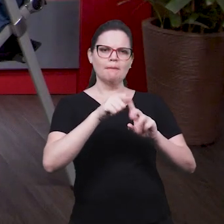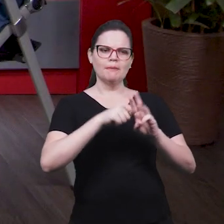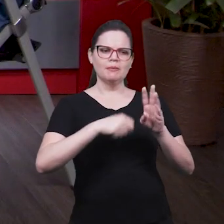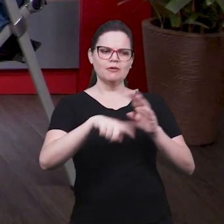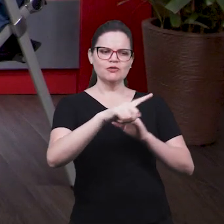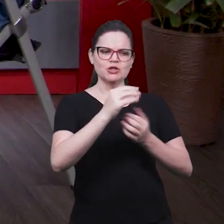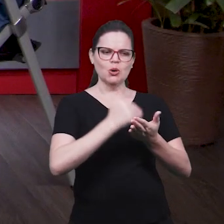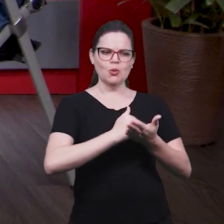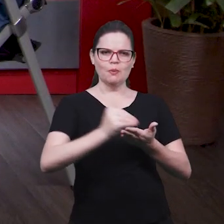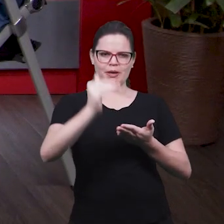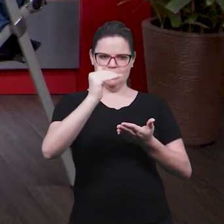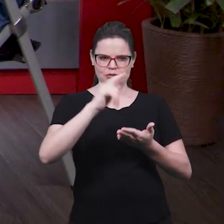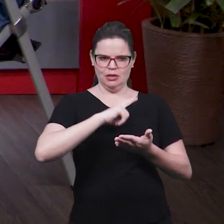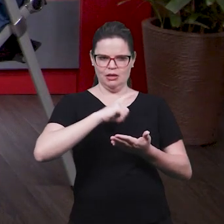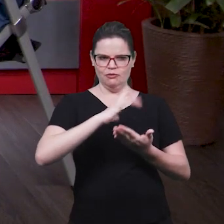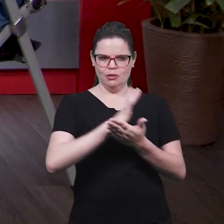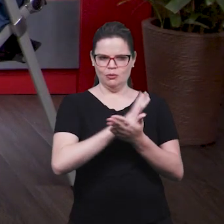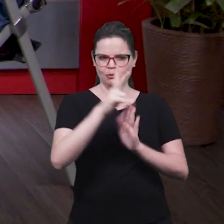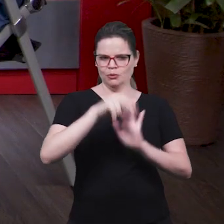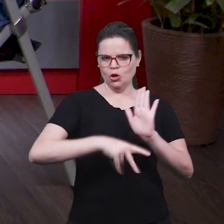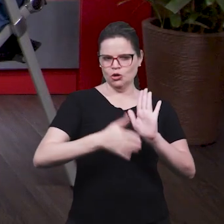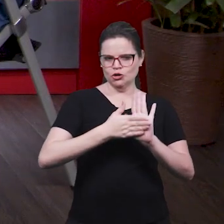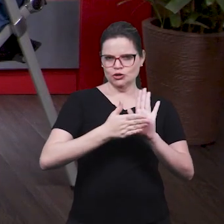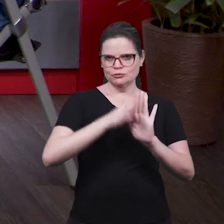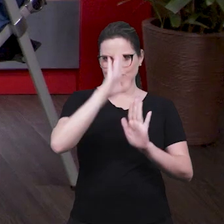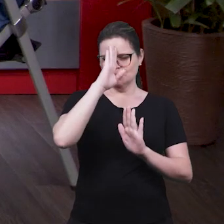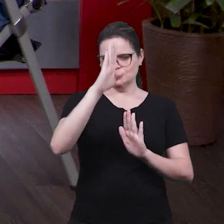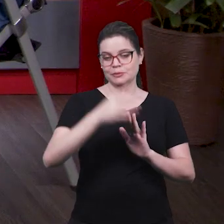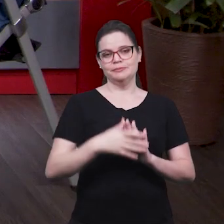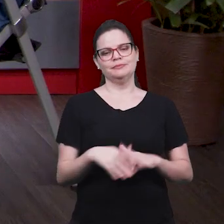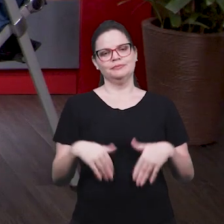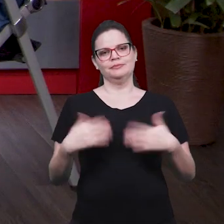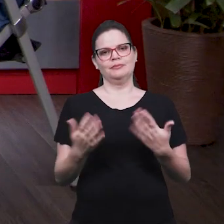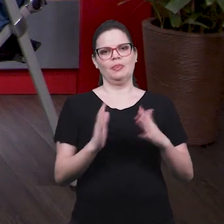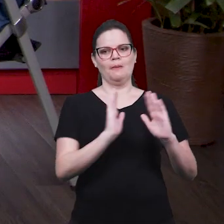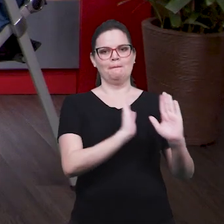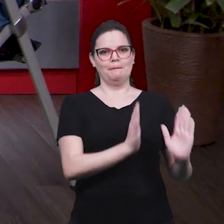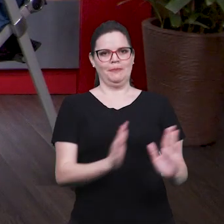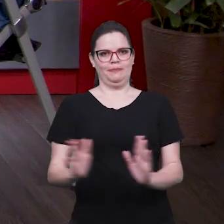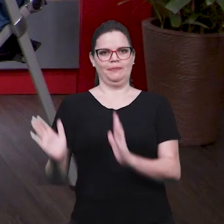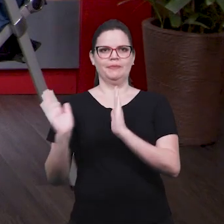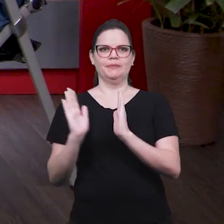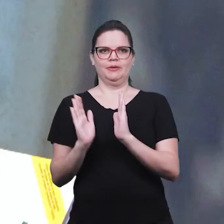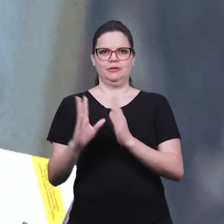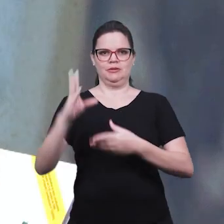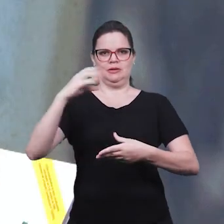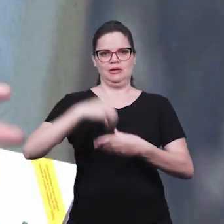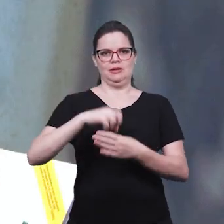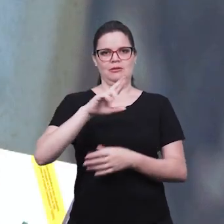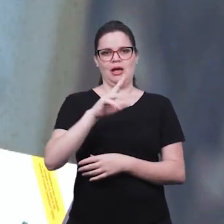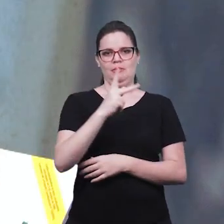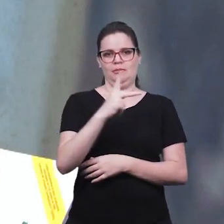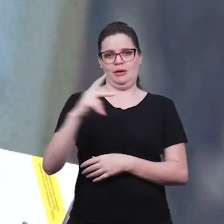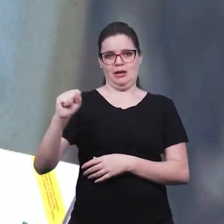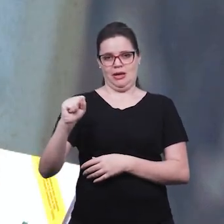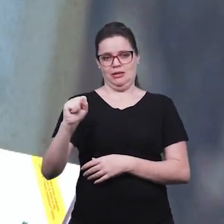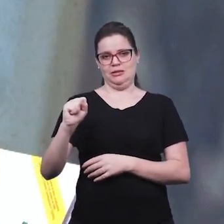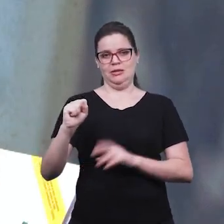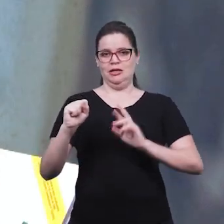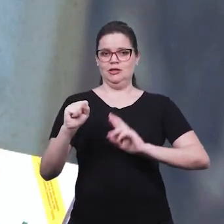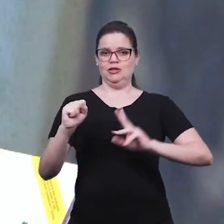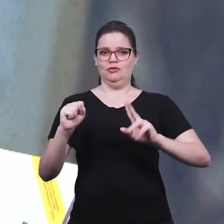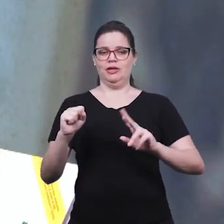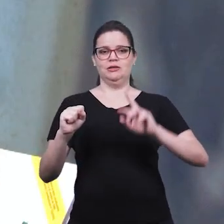gestão? Então, o processo que é feito no RPPS é um pouco diferente